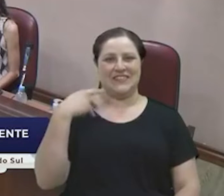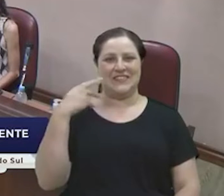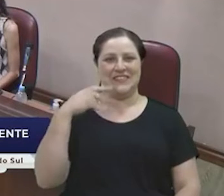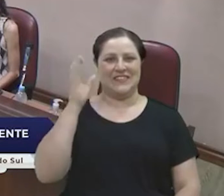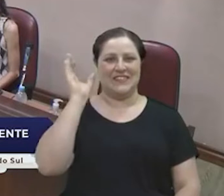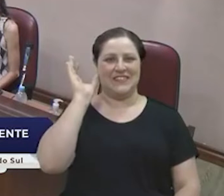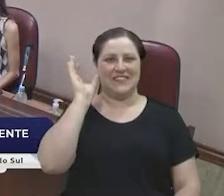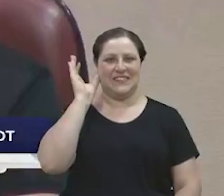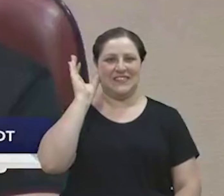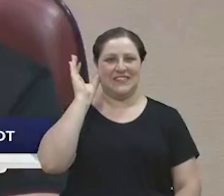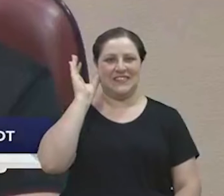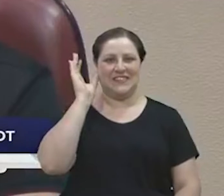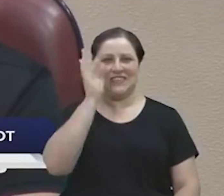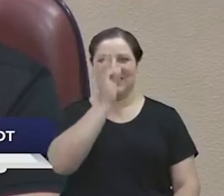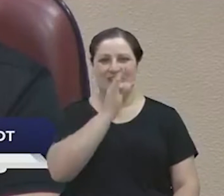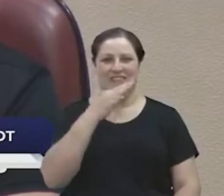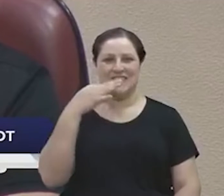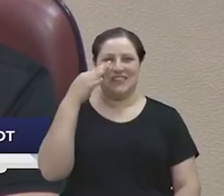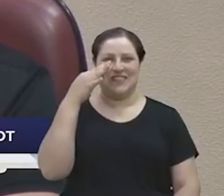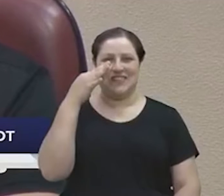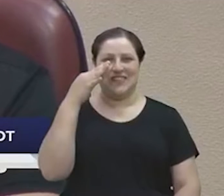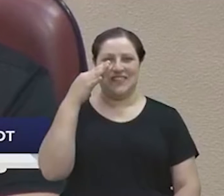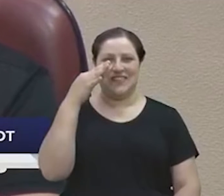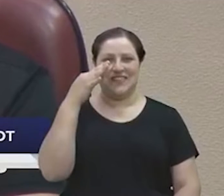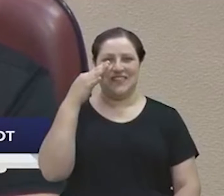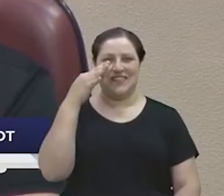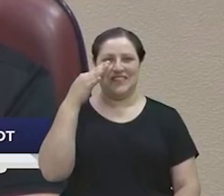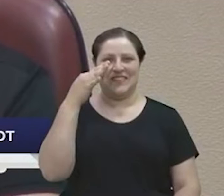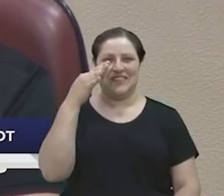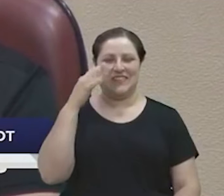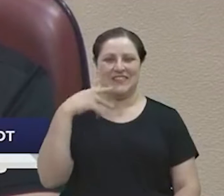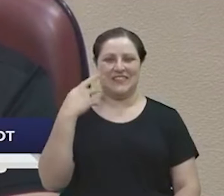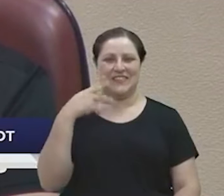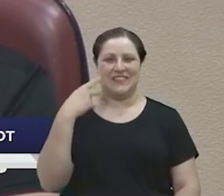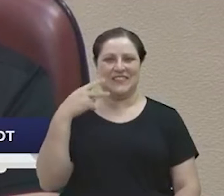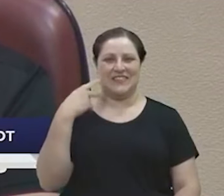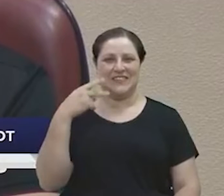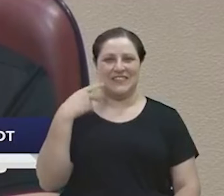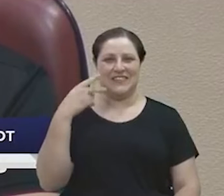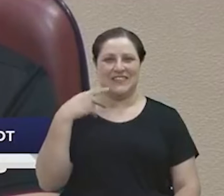a vereadora Tati, Anne Frisso, o vereador